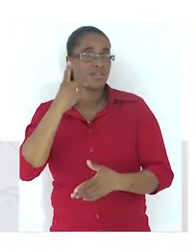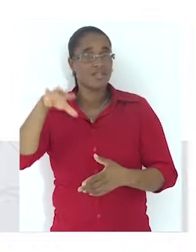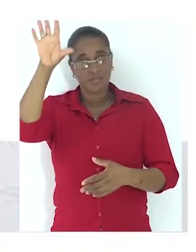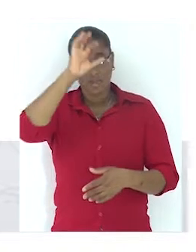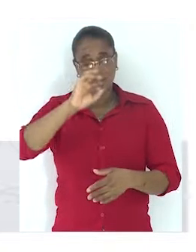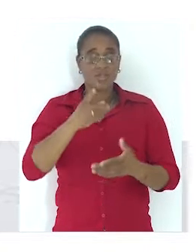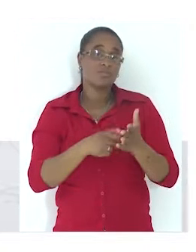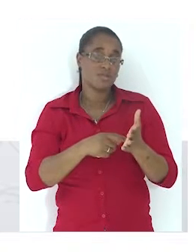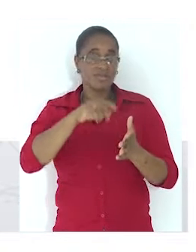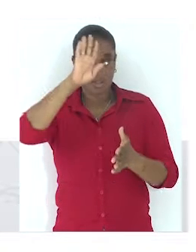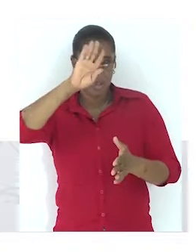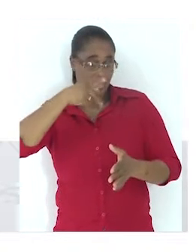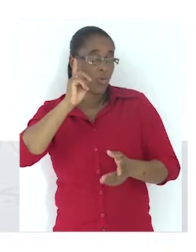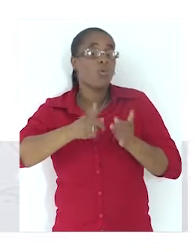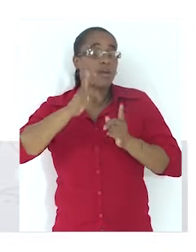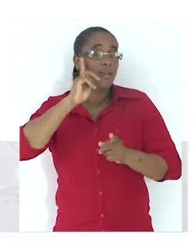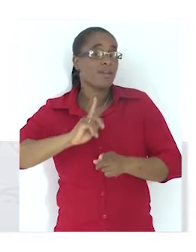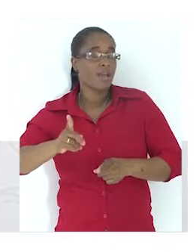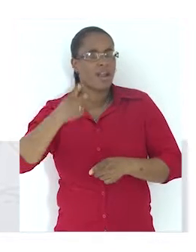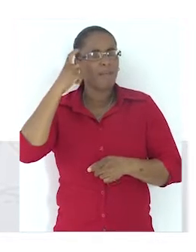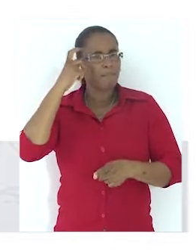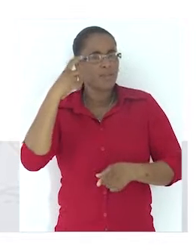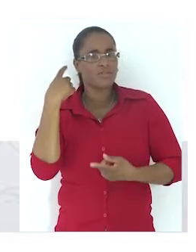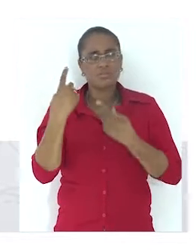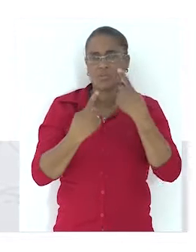sobre determinados assuntos. Então, vamos entrevistá-la.